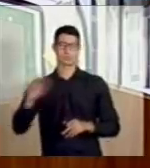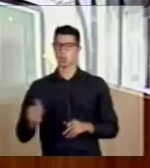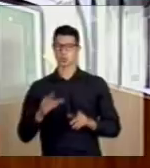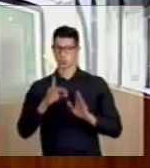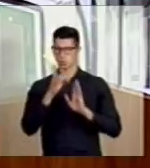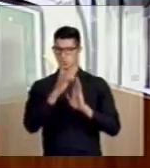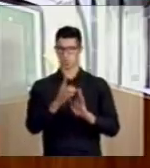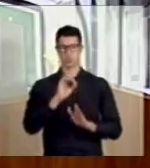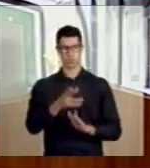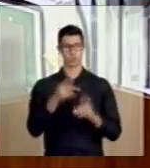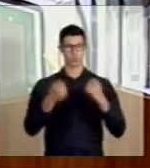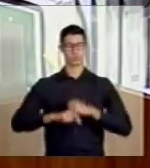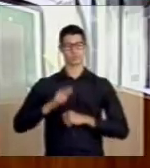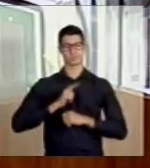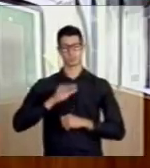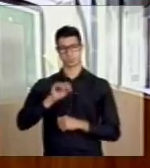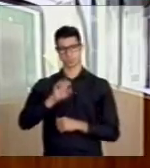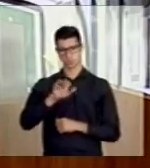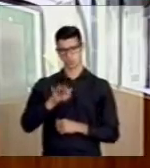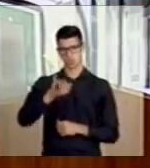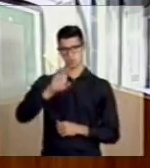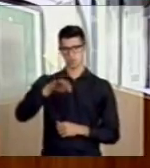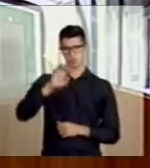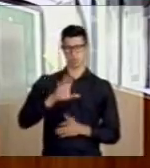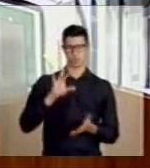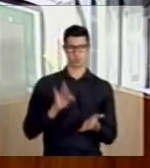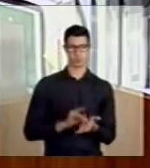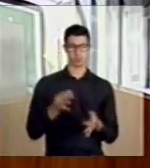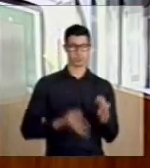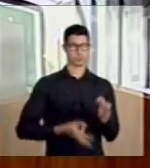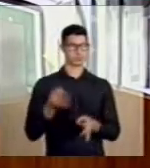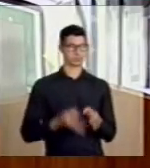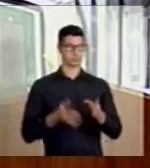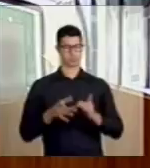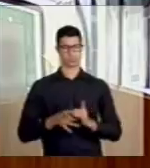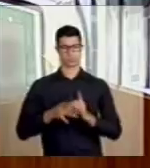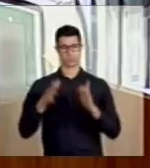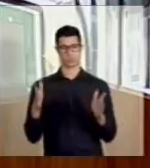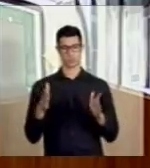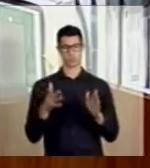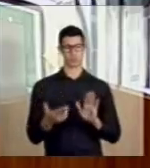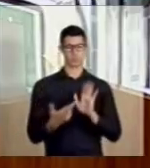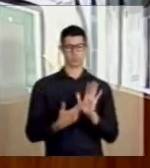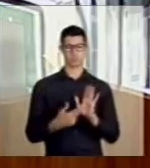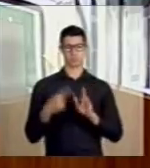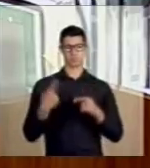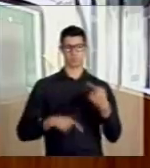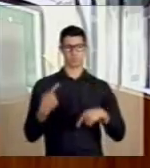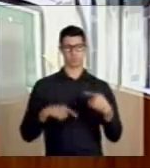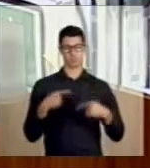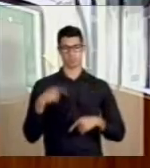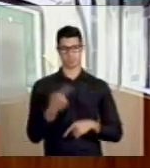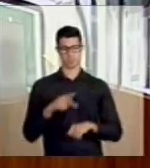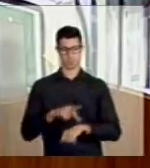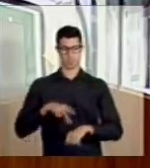doutrina, o necessário coeficiente de legitimidade jurídico-democrática ao regime político vigente em nosso